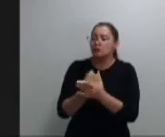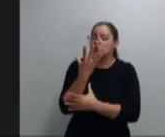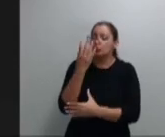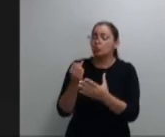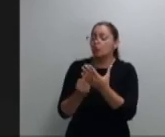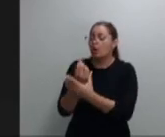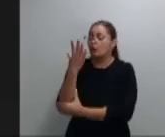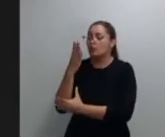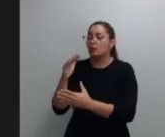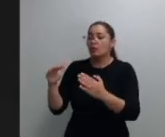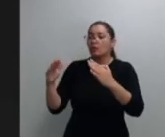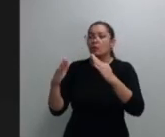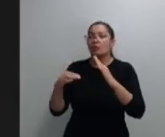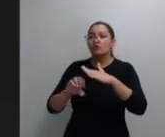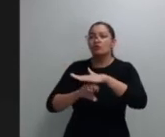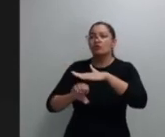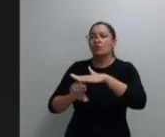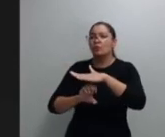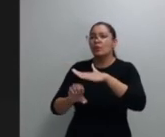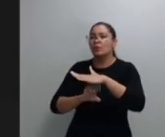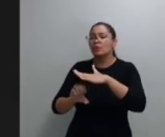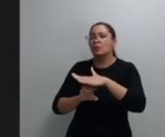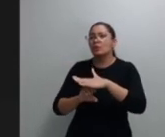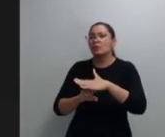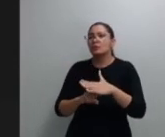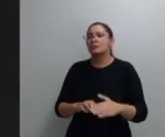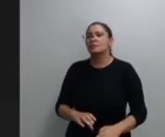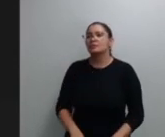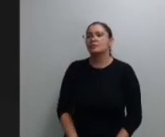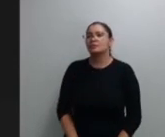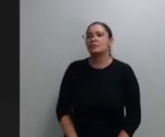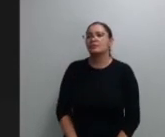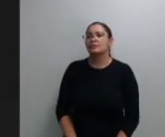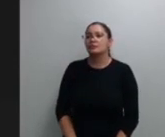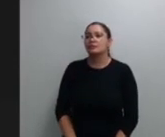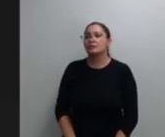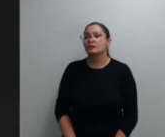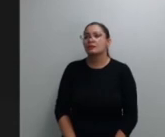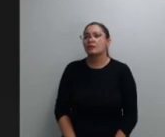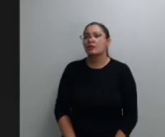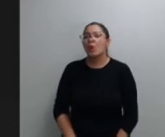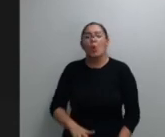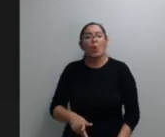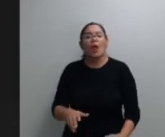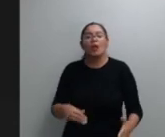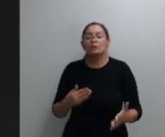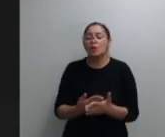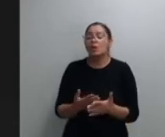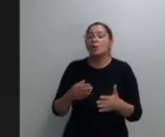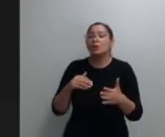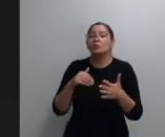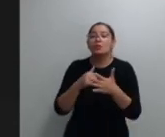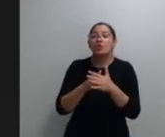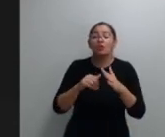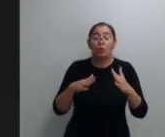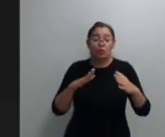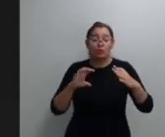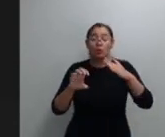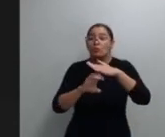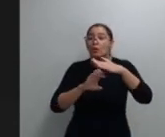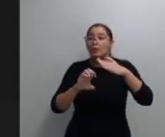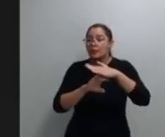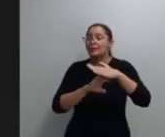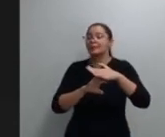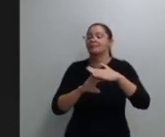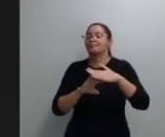antigamente não tem pouco tempo atrás com as trade companies as trade companies eram as empresas criadas para enfrentar os grandes monopólios